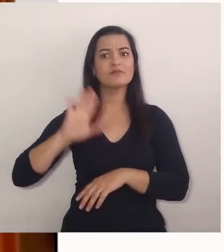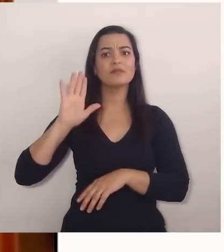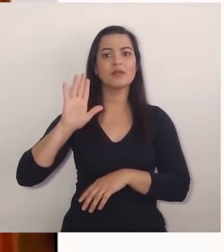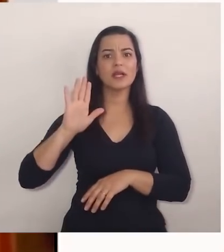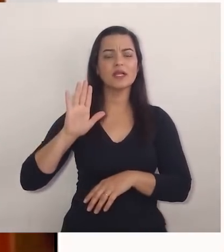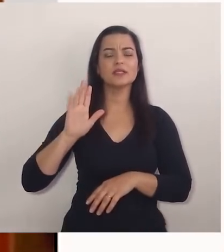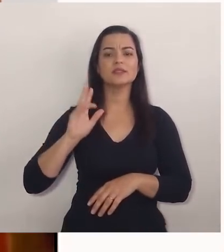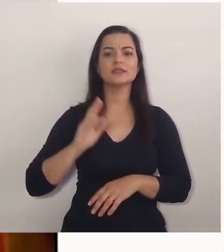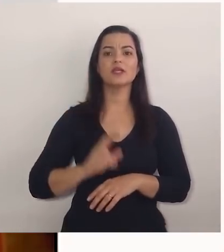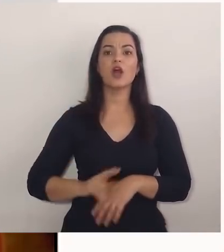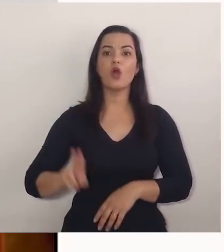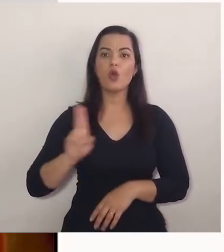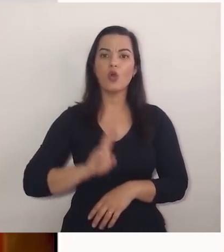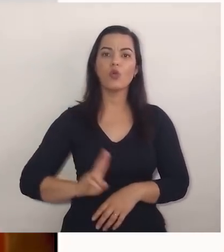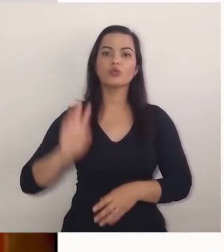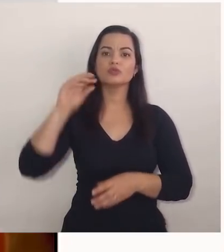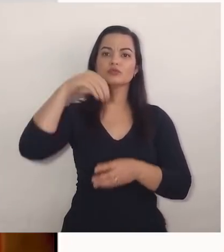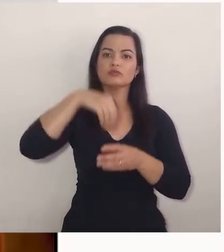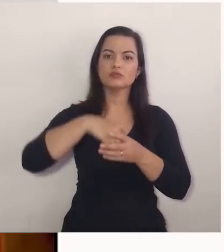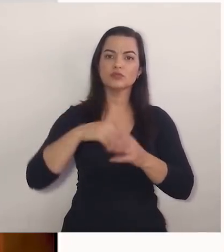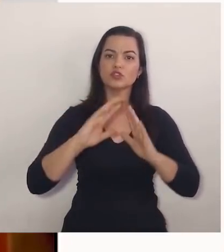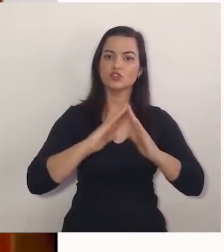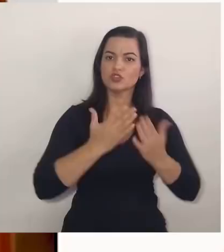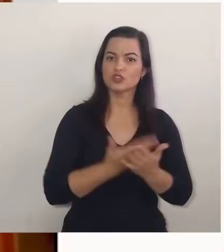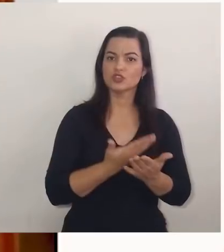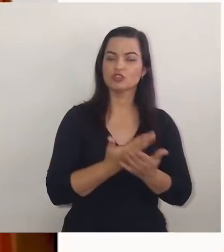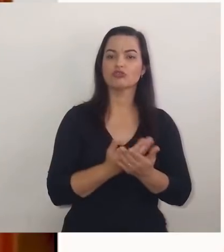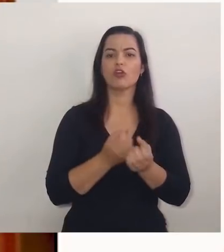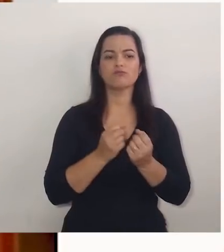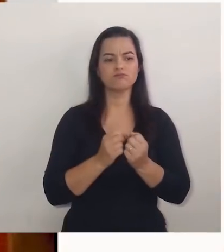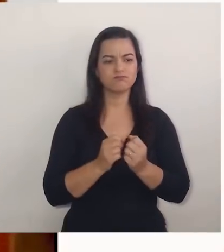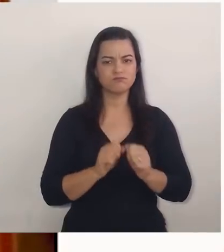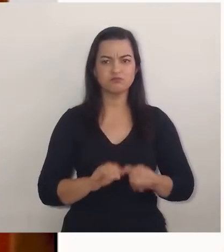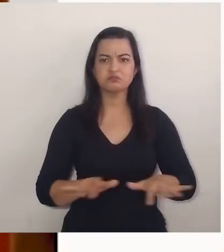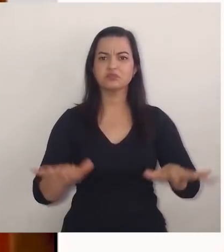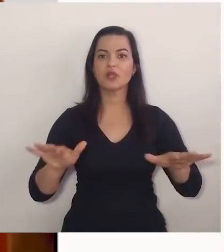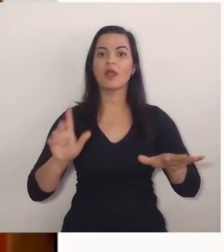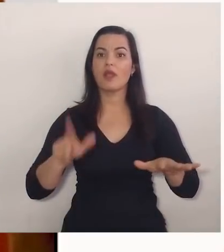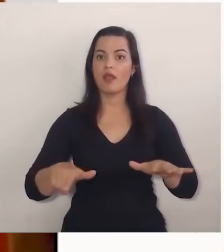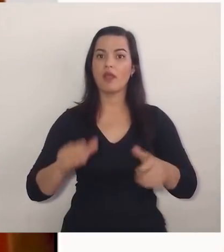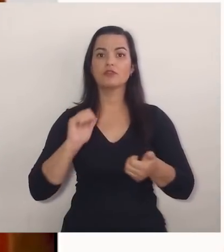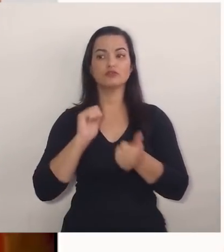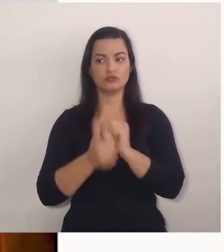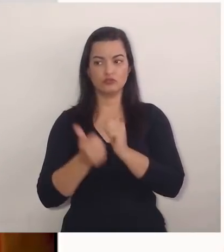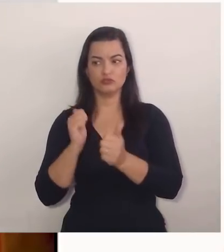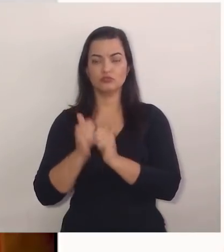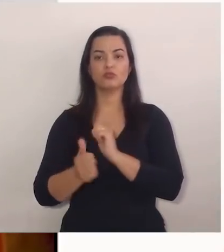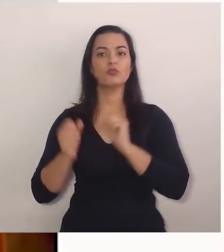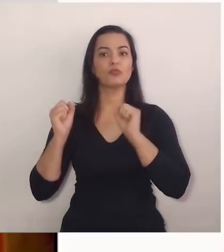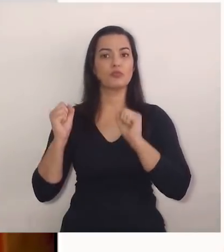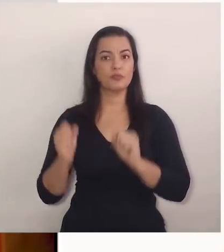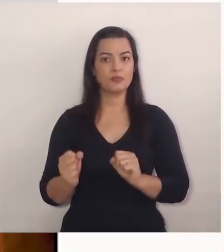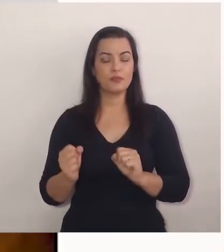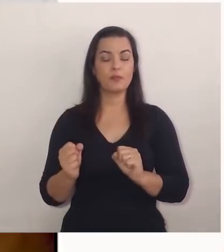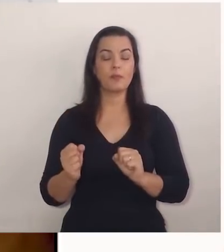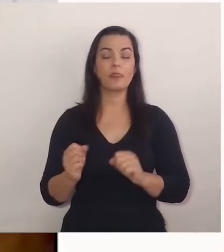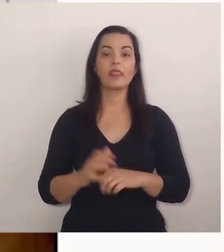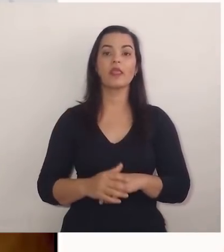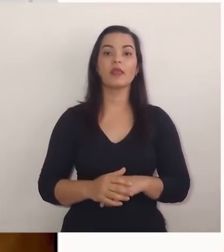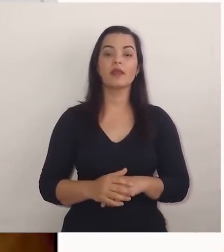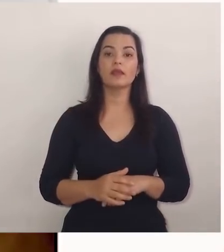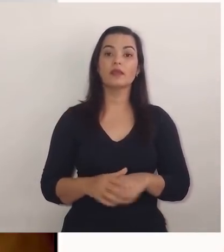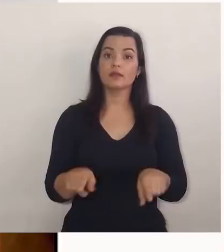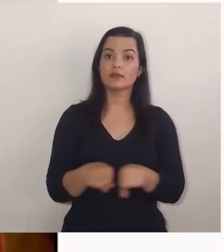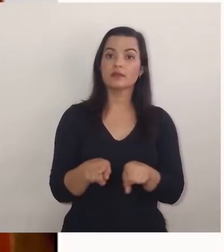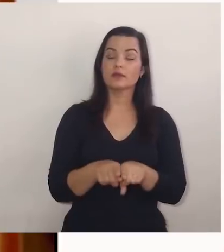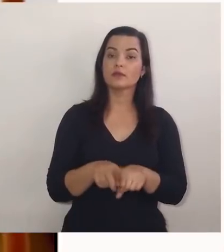muito difundida, utilizada nas escolas, é um esporte, pode ser